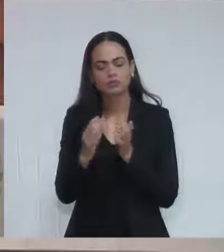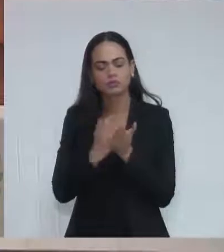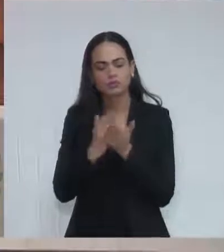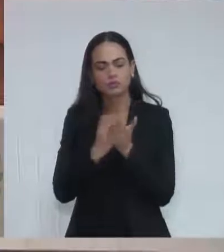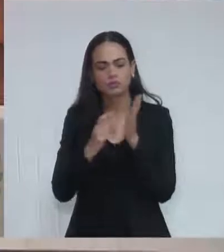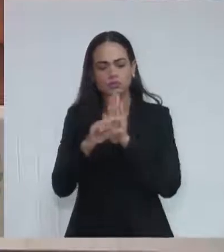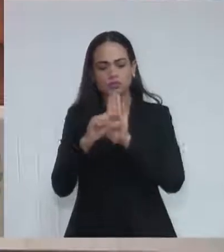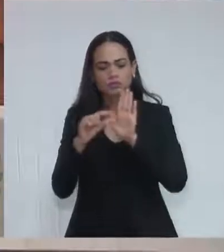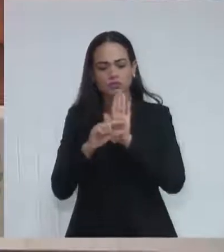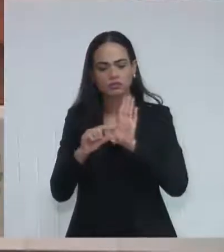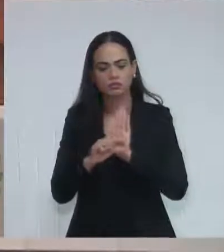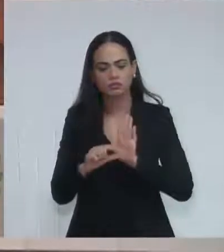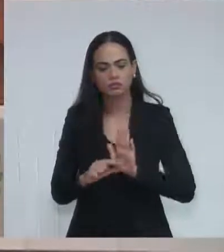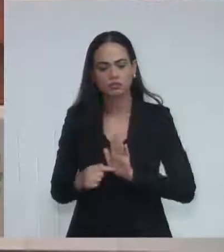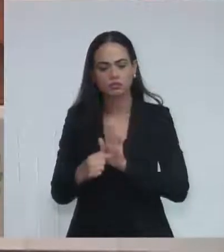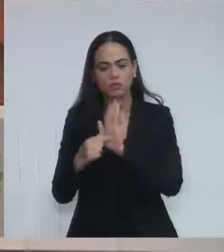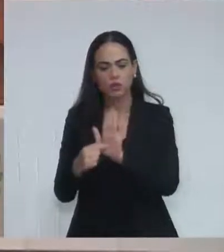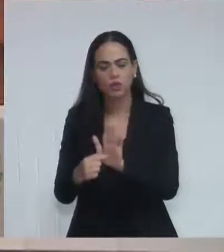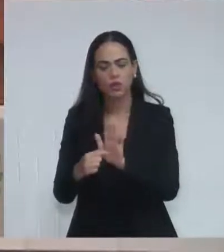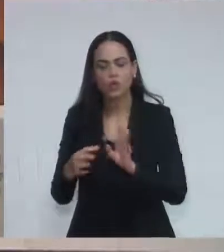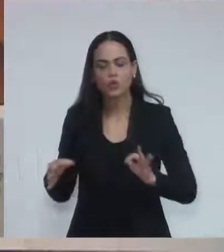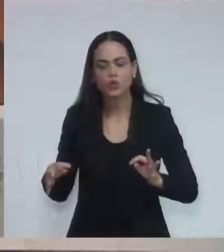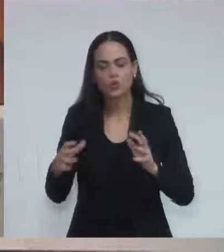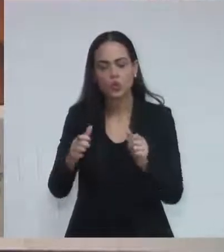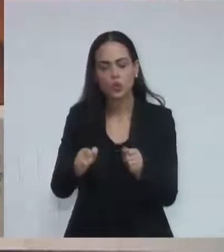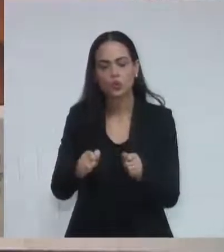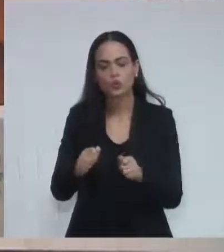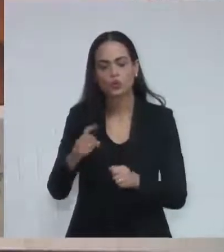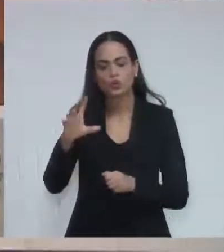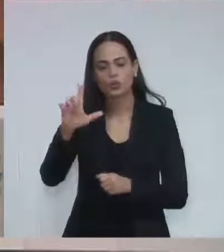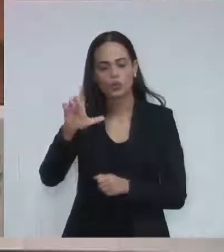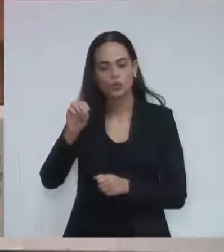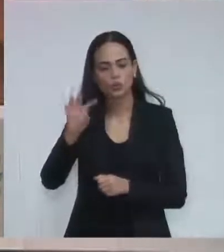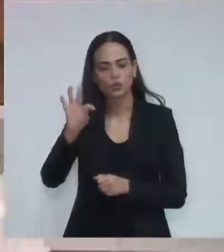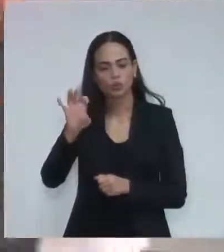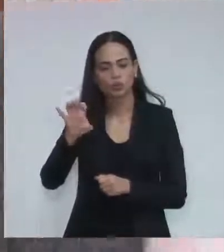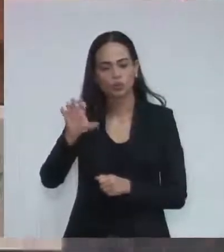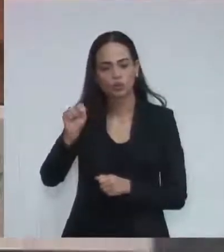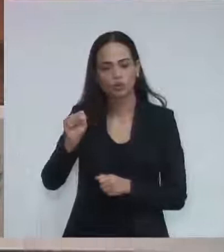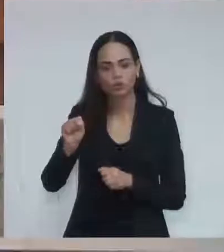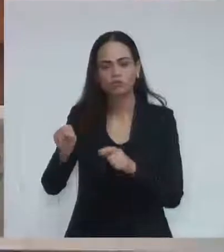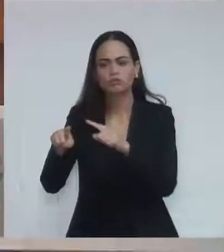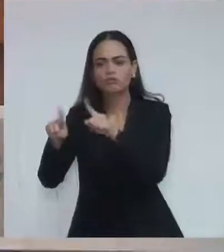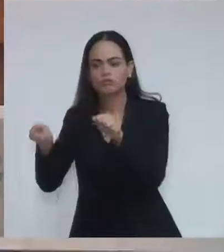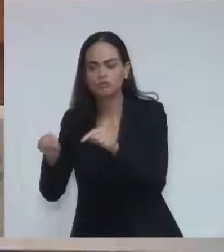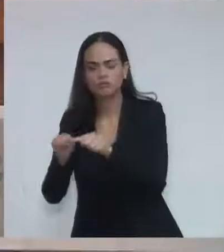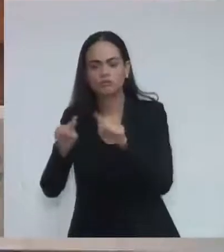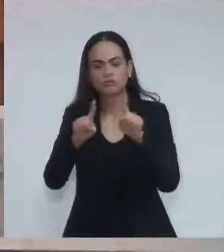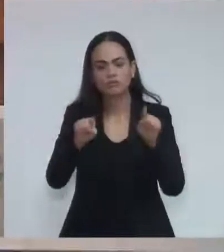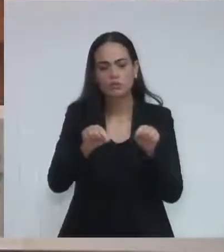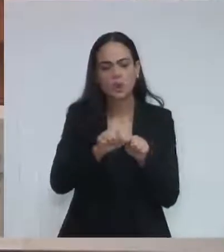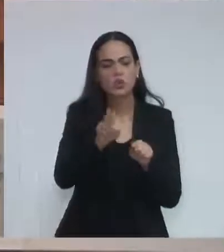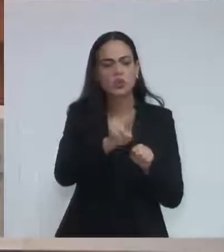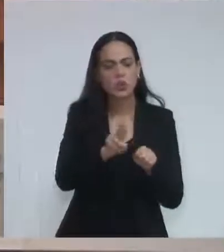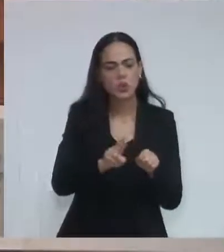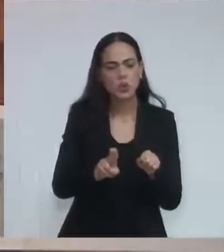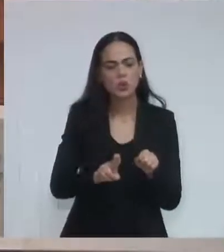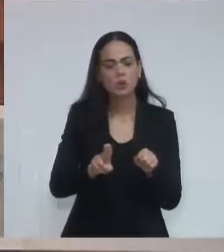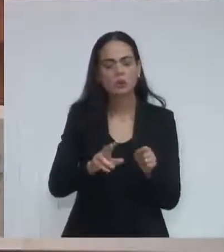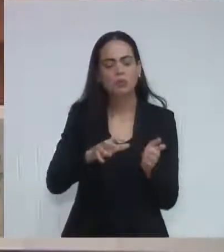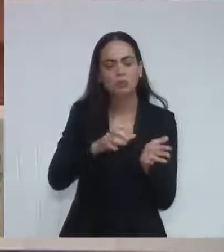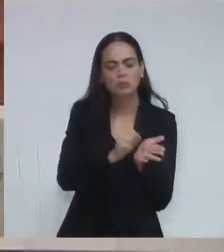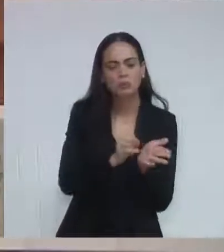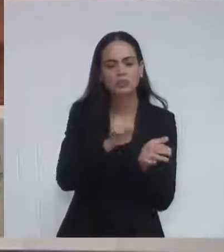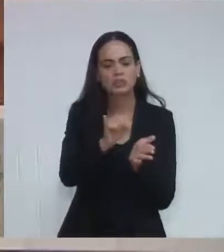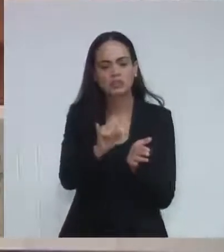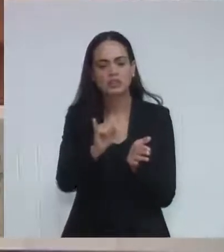de todos os lotes existentes na cidade, informando o bairro, zonamento, nome do proprietário, matrícula, se possui